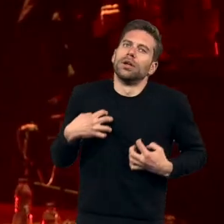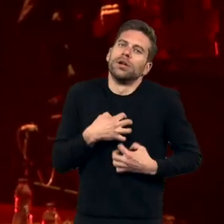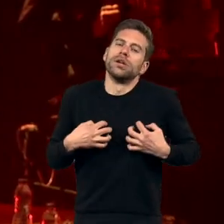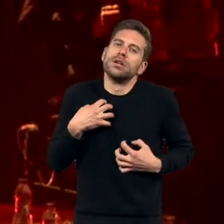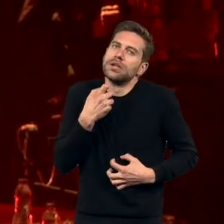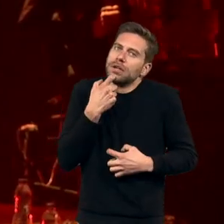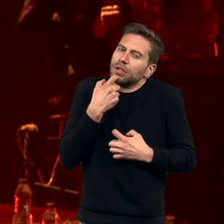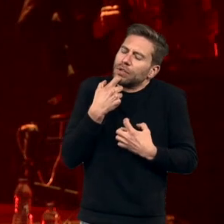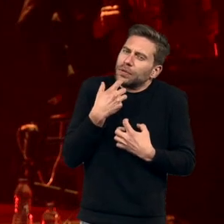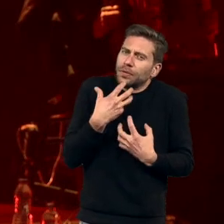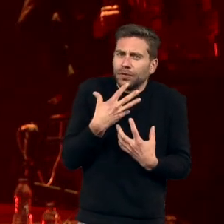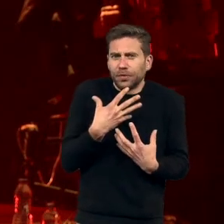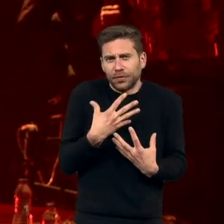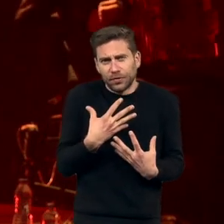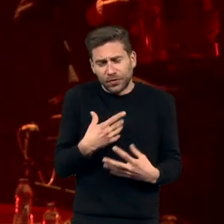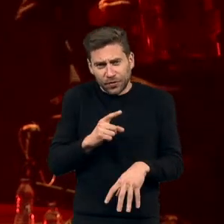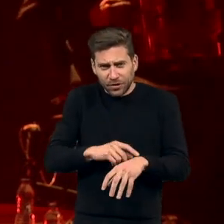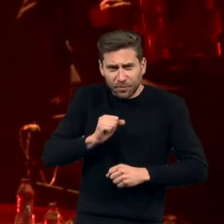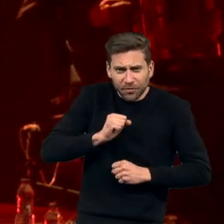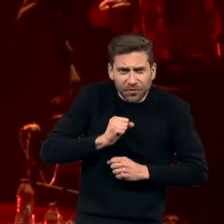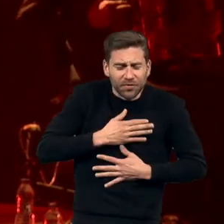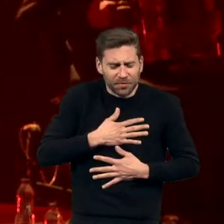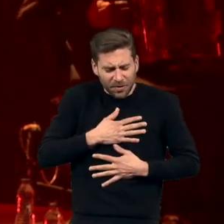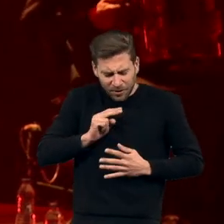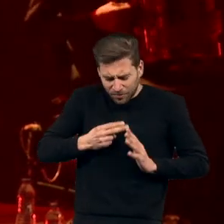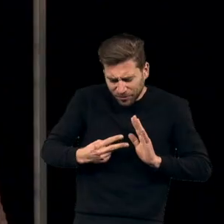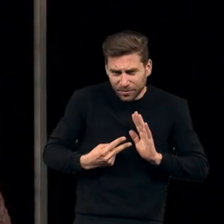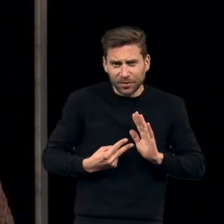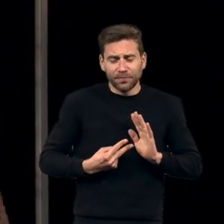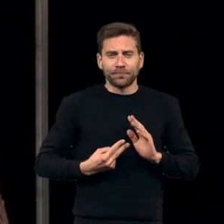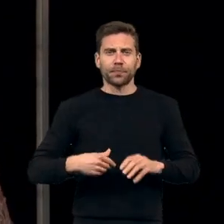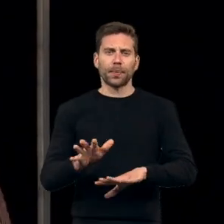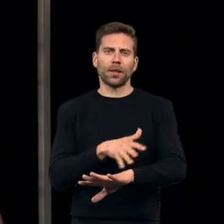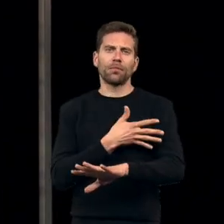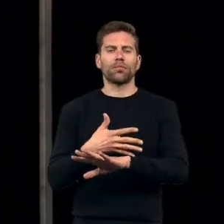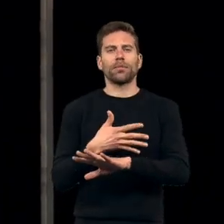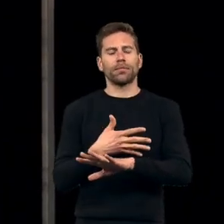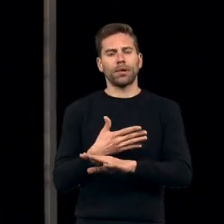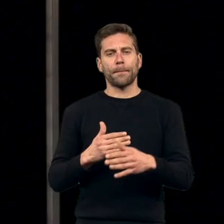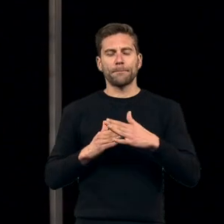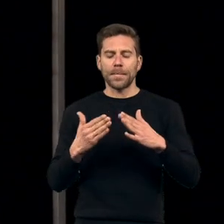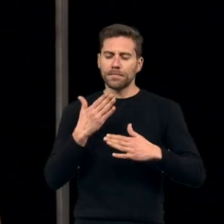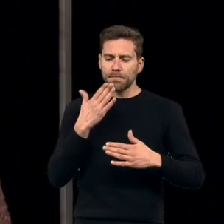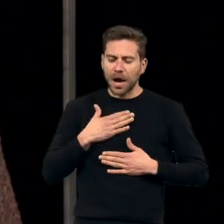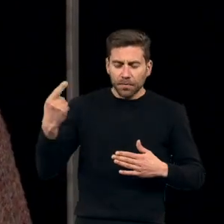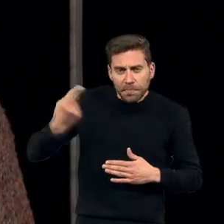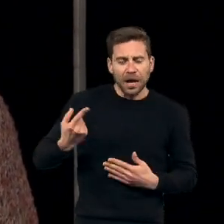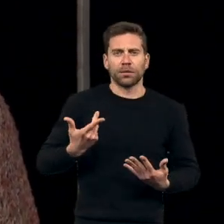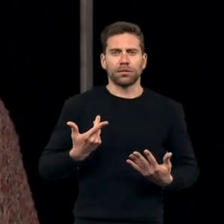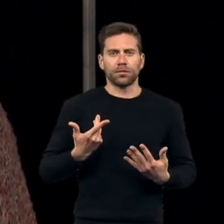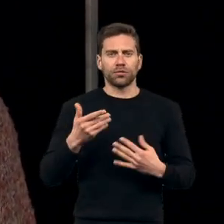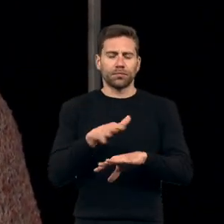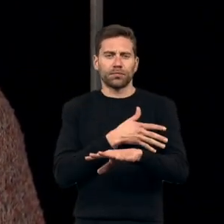meus próprios tédios tornados dinâmicos todos. O poema obriga-me a parar, não é? Esta peça é quase